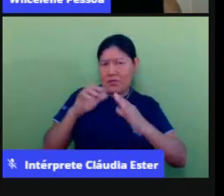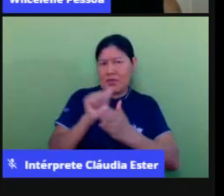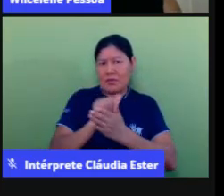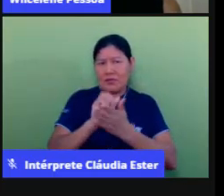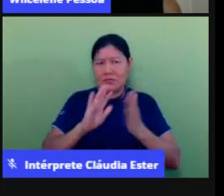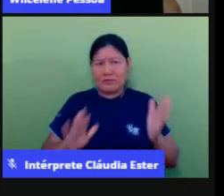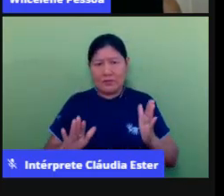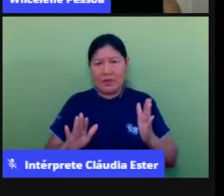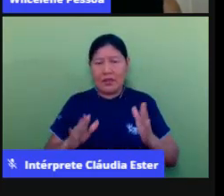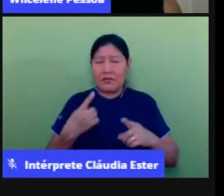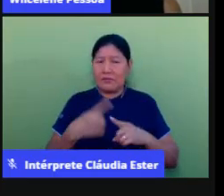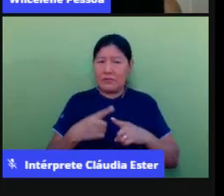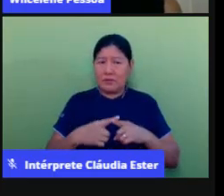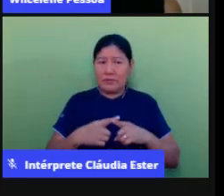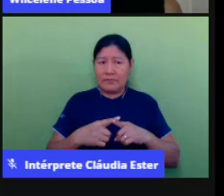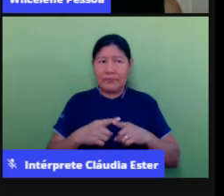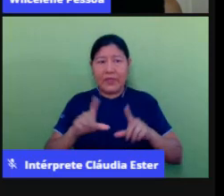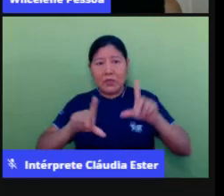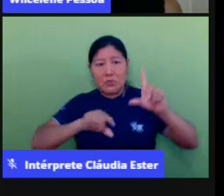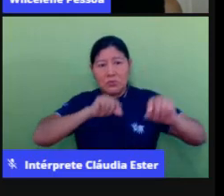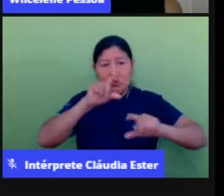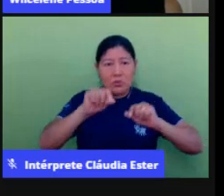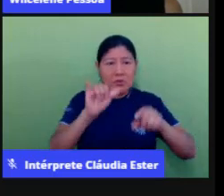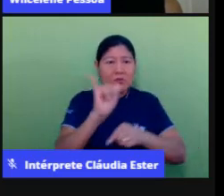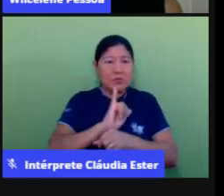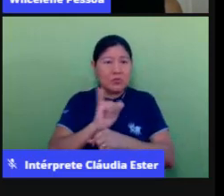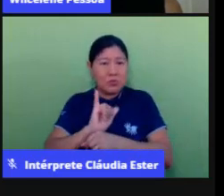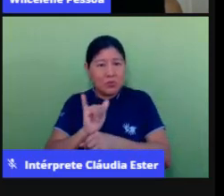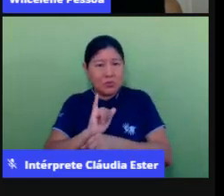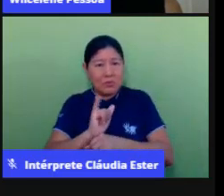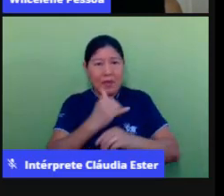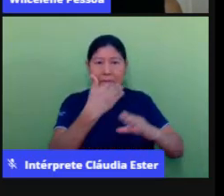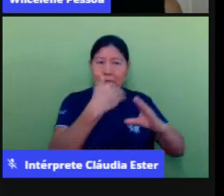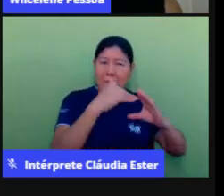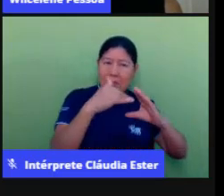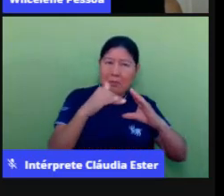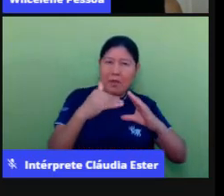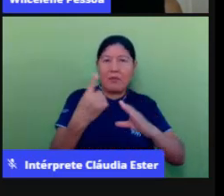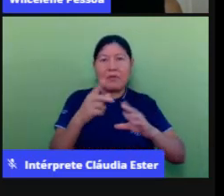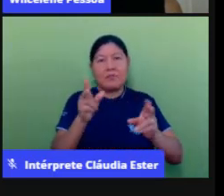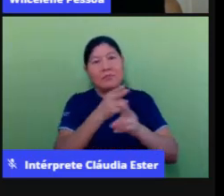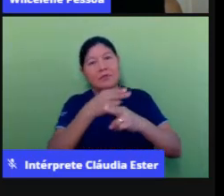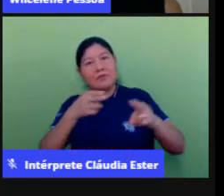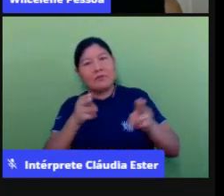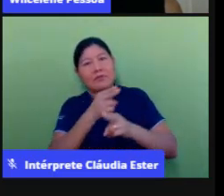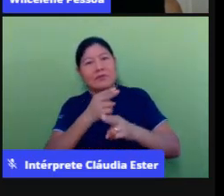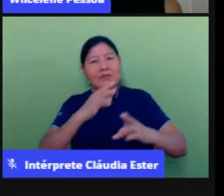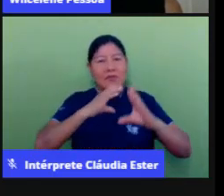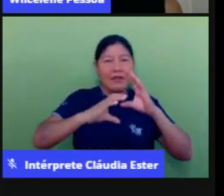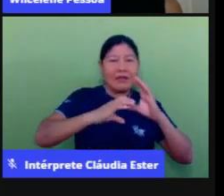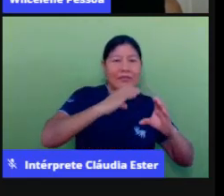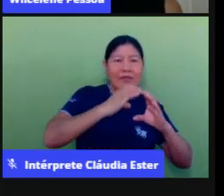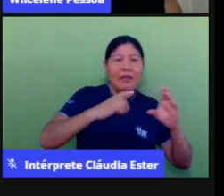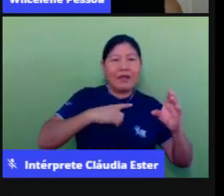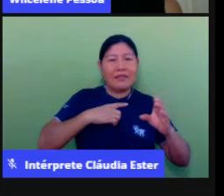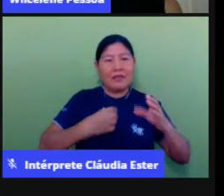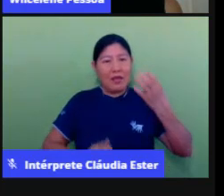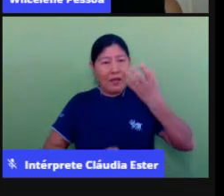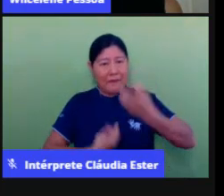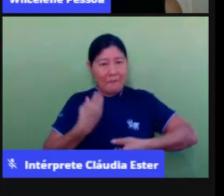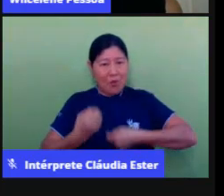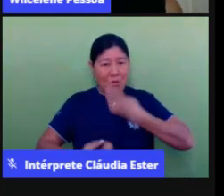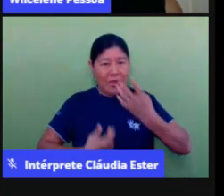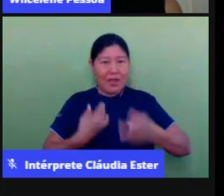que eu faço? Eu vou lá no YouTube, escolho lá, um dia eu mando uma música do Palavra Cantada, outro dia eu mando uma poesia do Manuel de Barros, outro